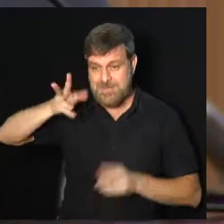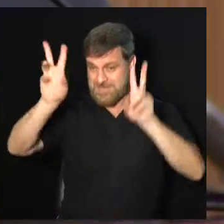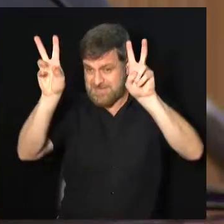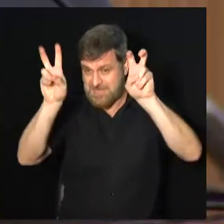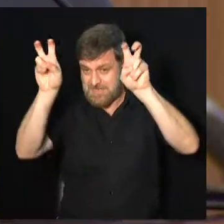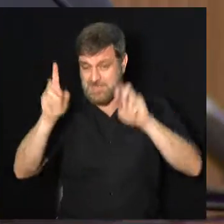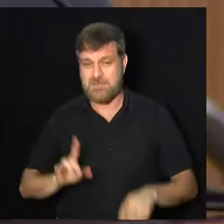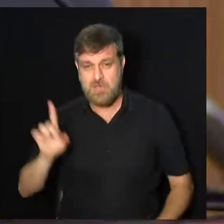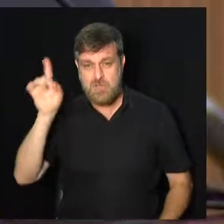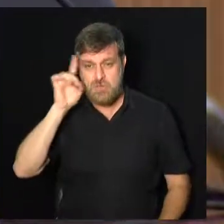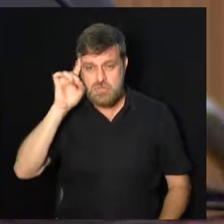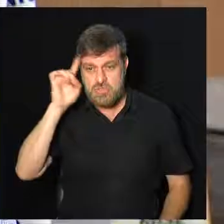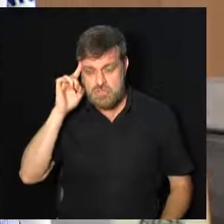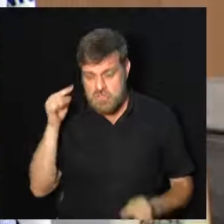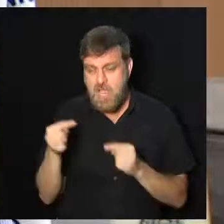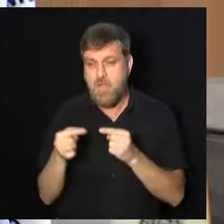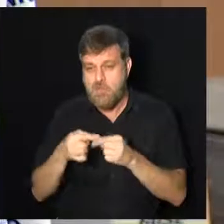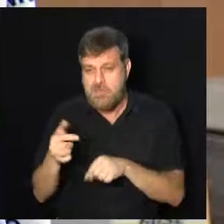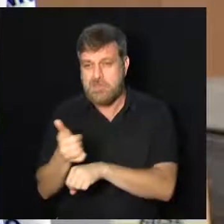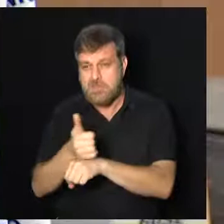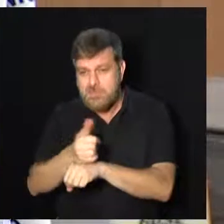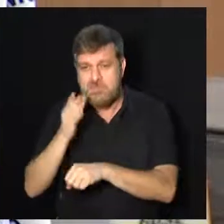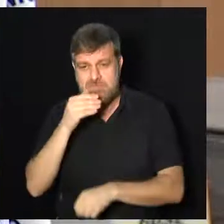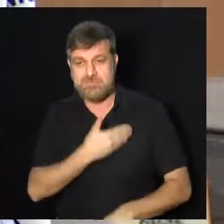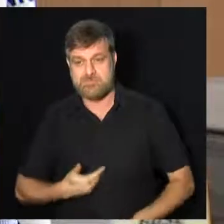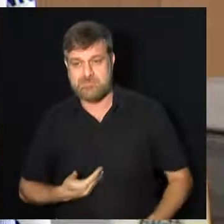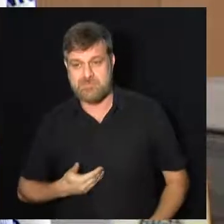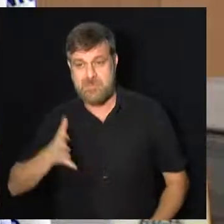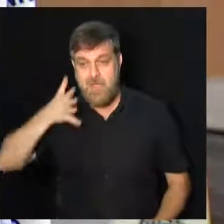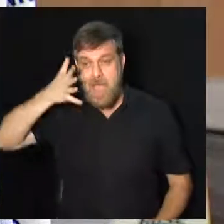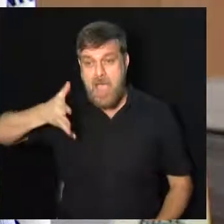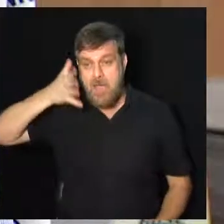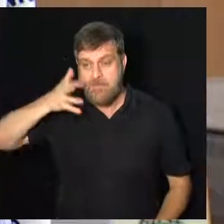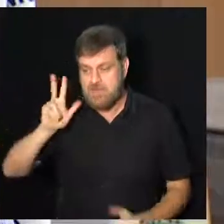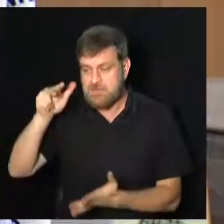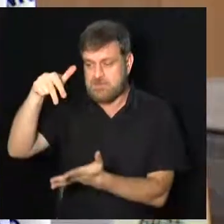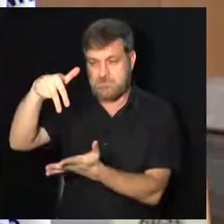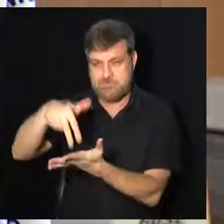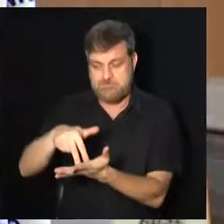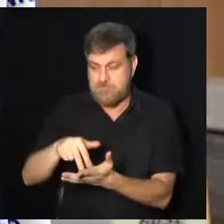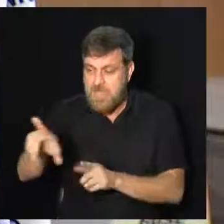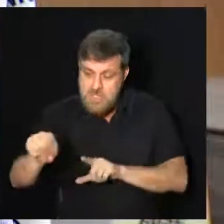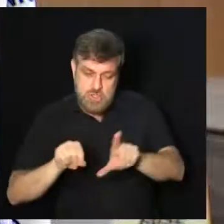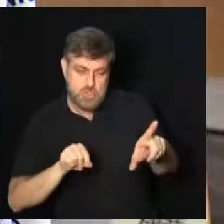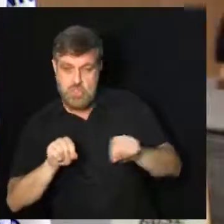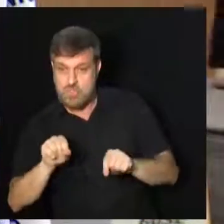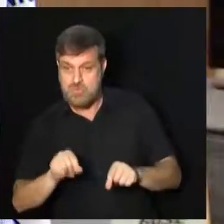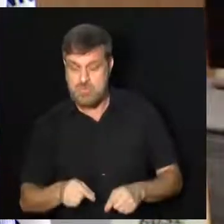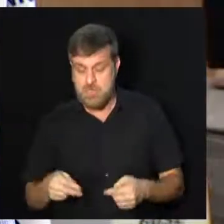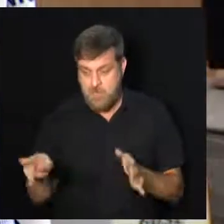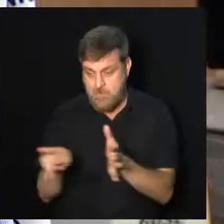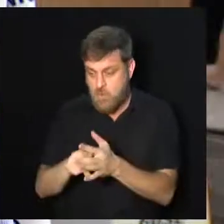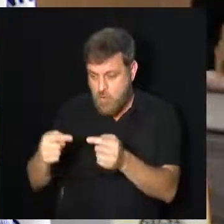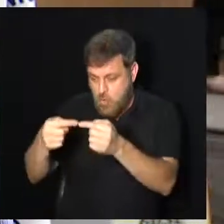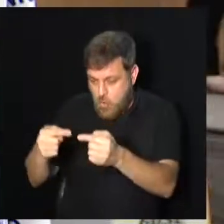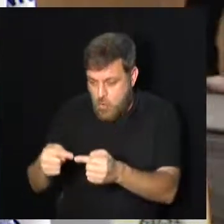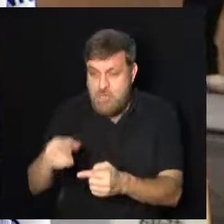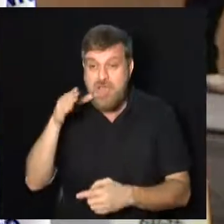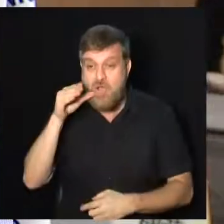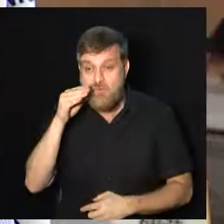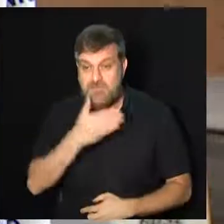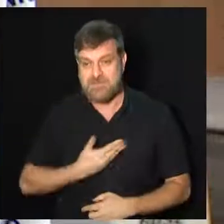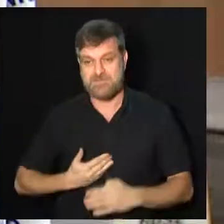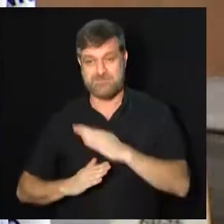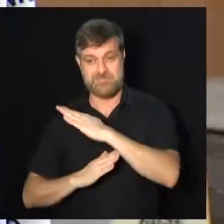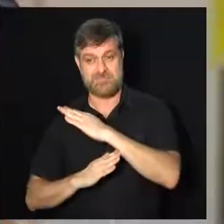parte do dia a dia do trabalhador. A escolha dessa palestra, ela foi basicamente personalizada para os servidores aqui da casa e vai tratar a forma